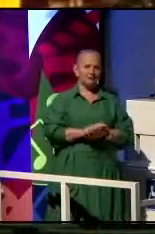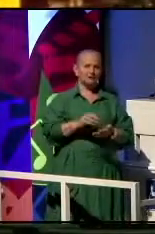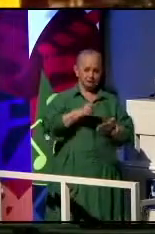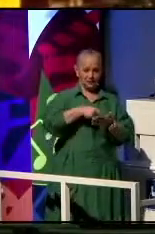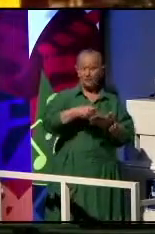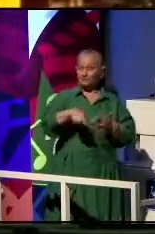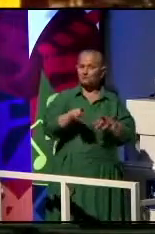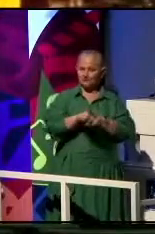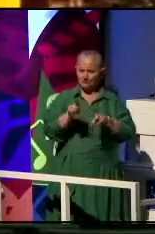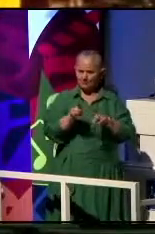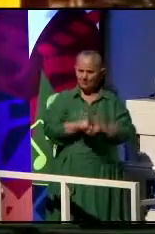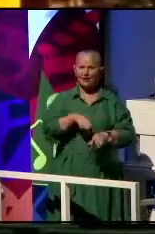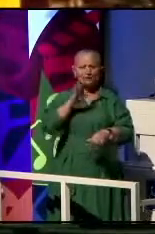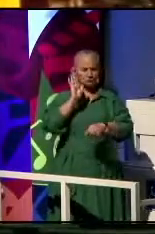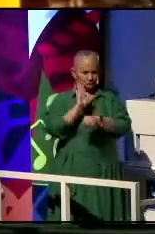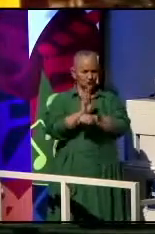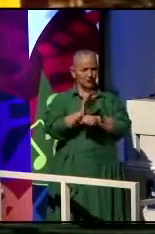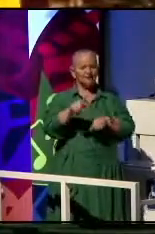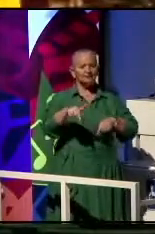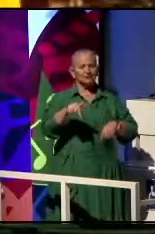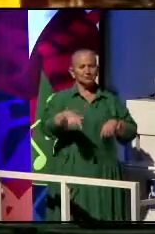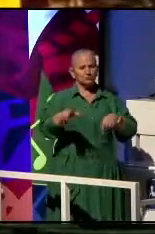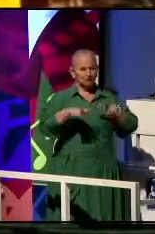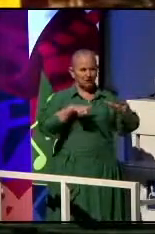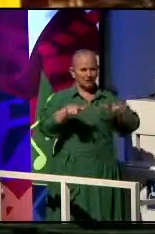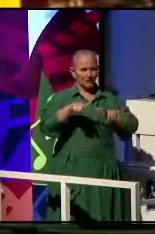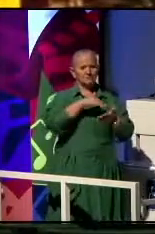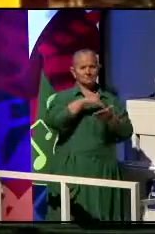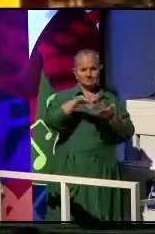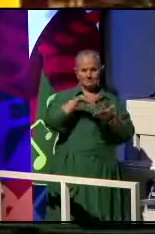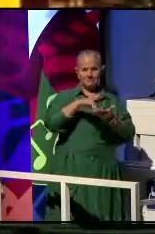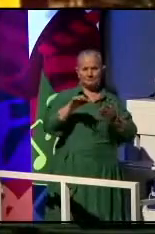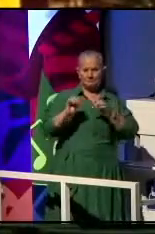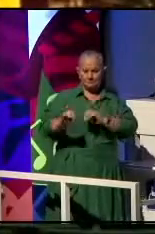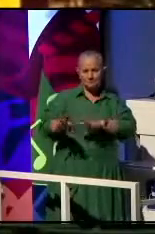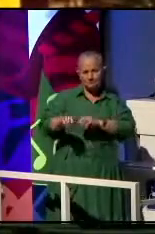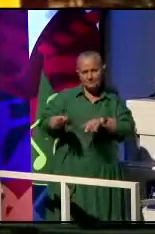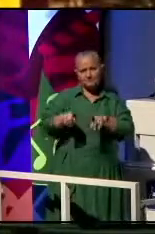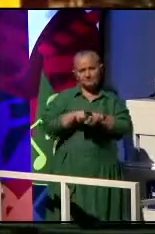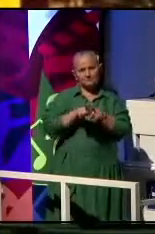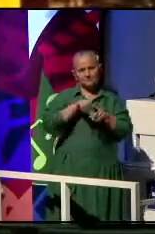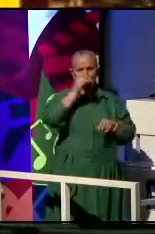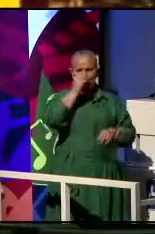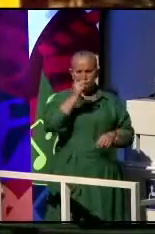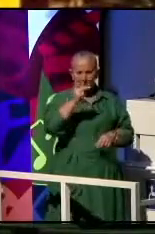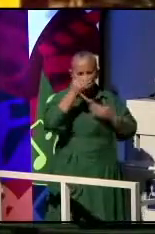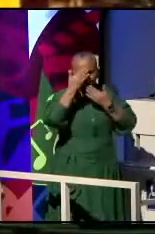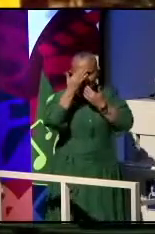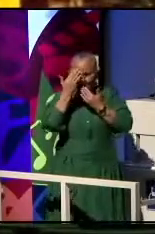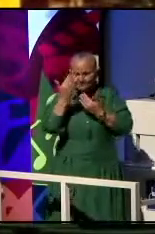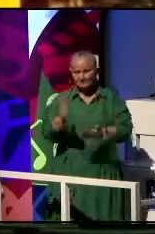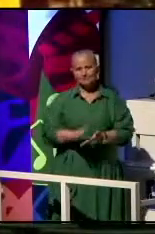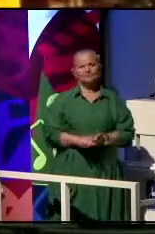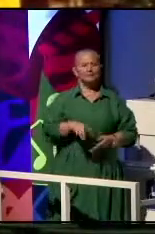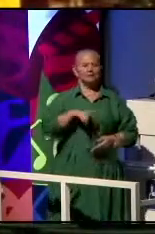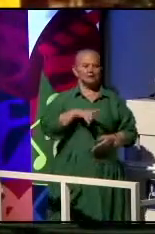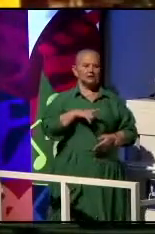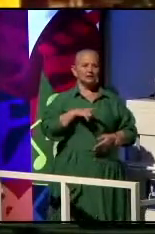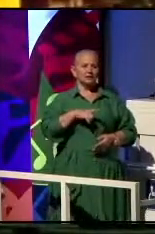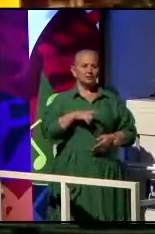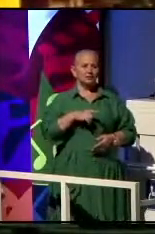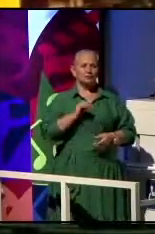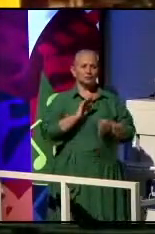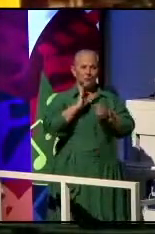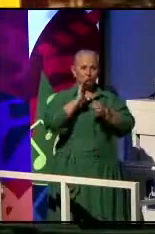nesse grande evento, a Secretaria de Educação de Lençóis Paulista, também grande parceira. Muito obrigado, que tenhamos uma ótima noite.